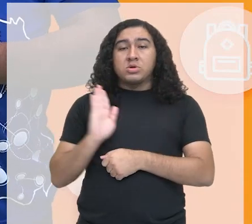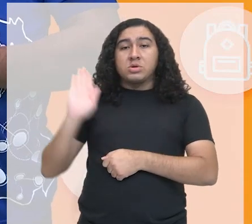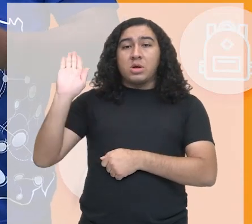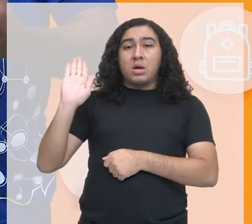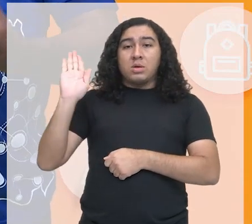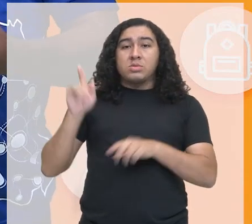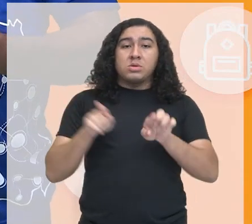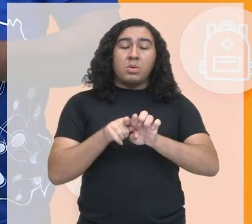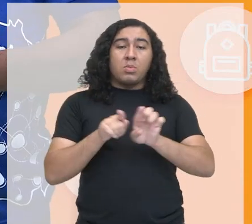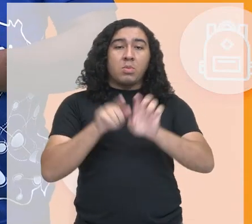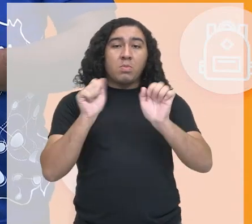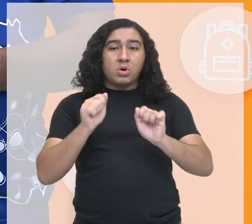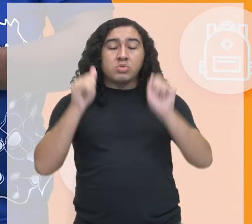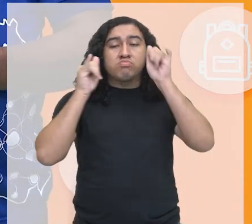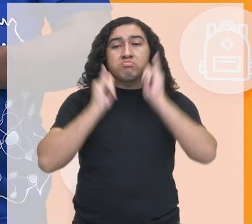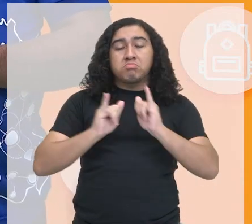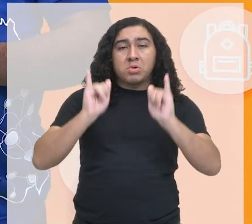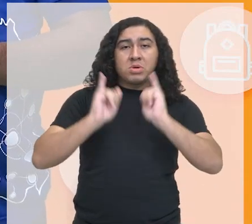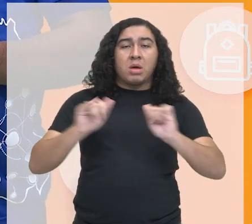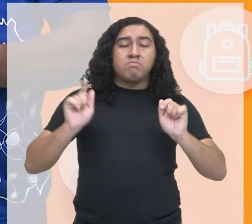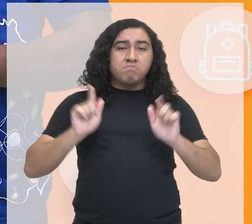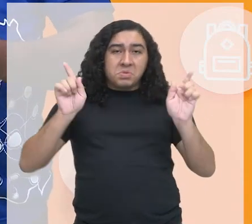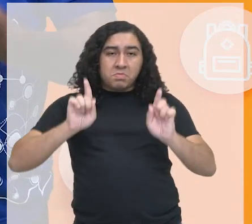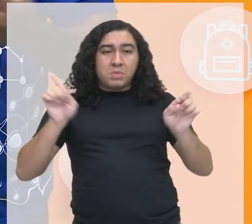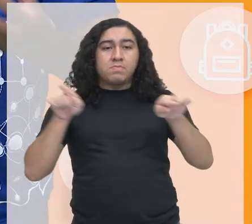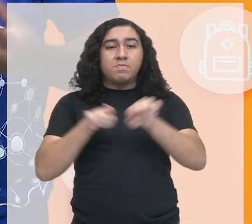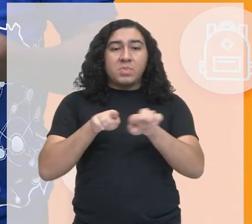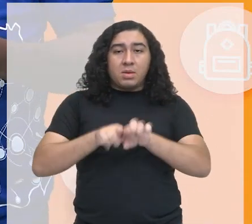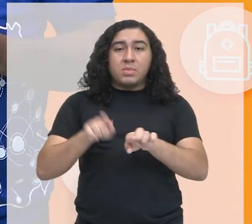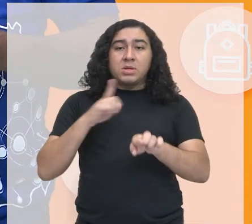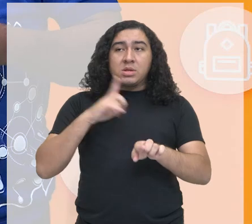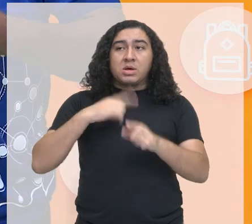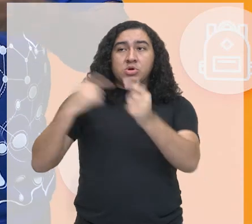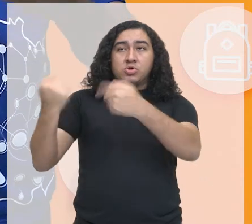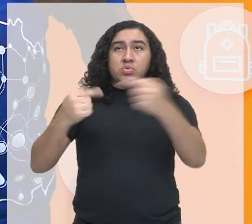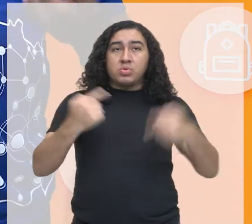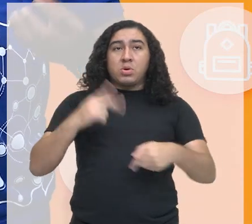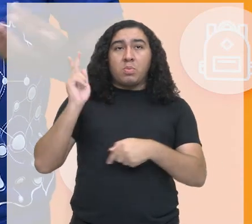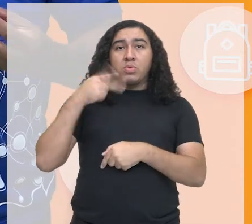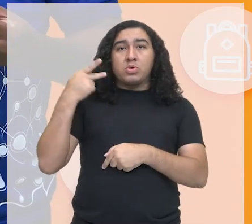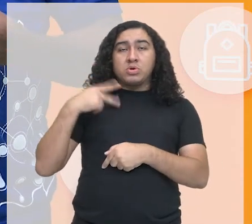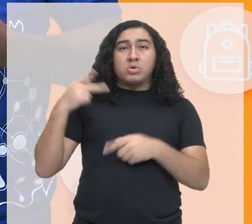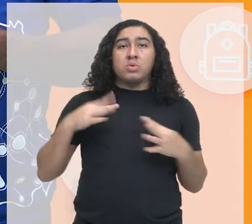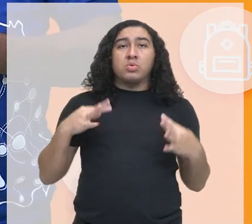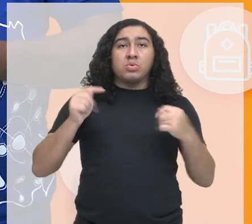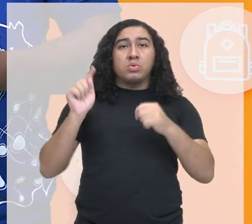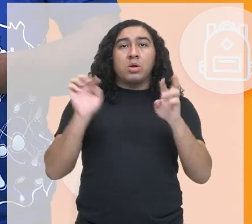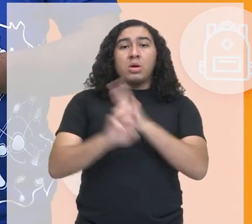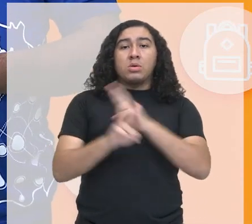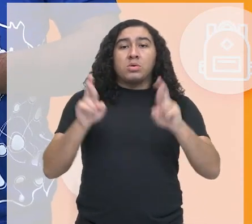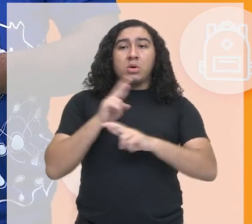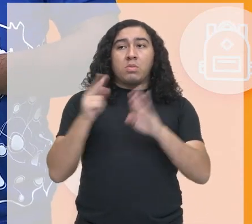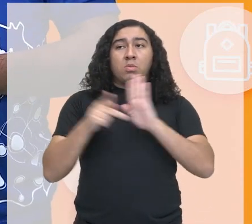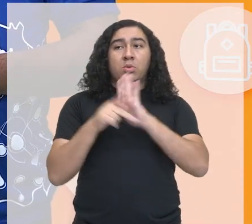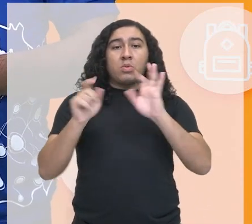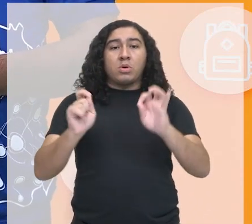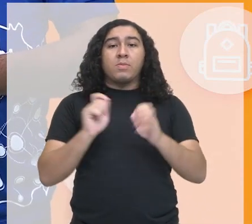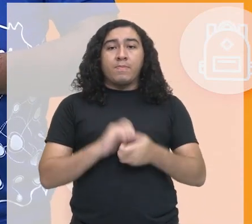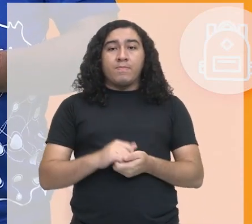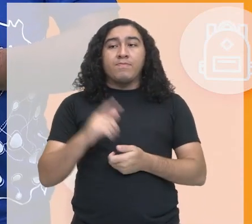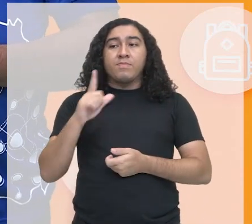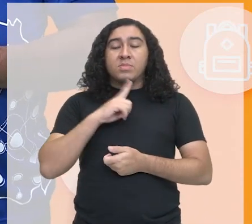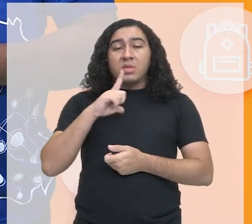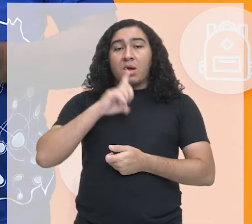você pode protestar, você pode envolver em discussões políticas. Tudo isso está relacionado, então, com engajamento